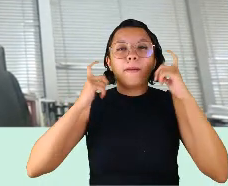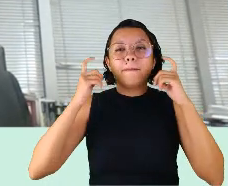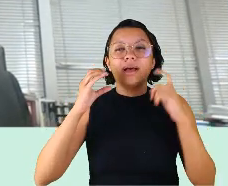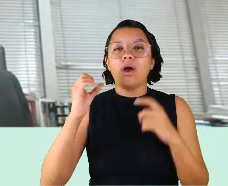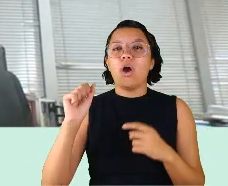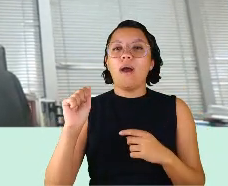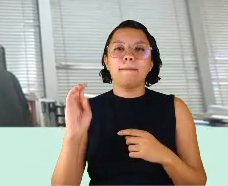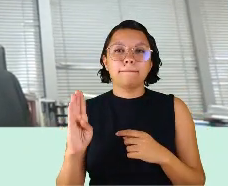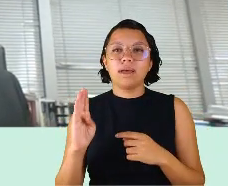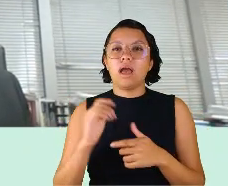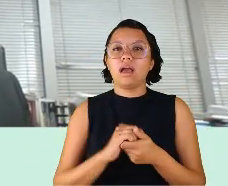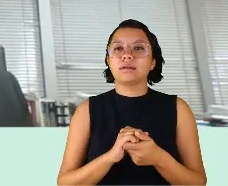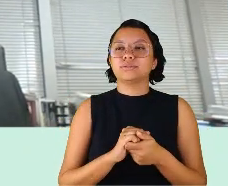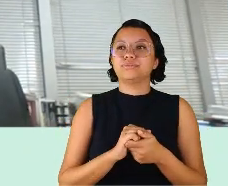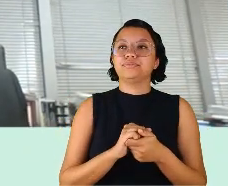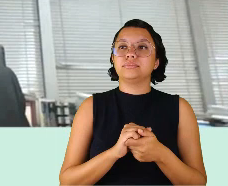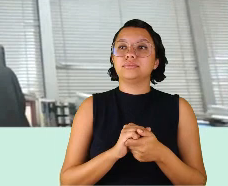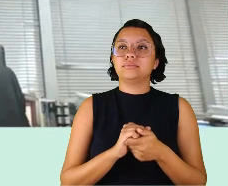OAB,